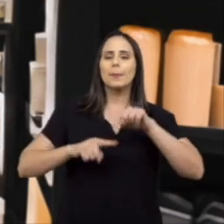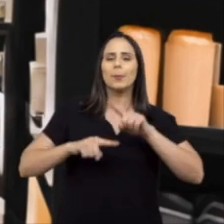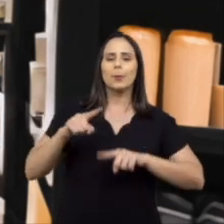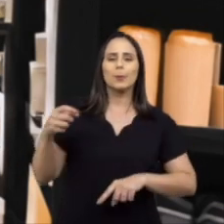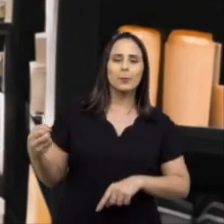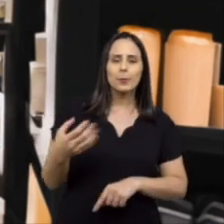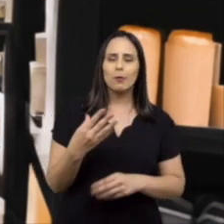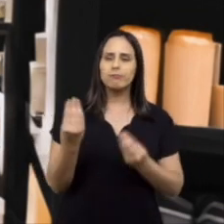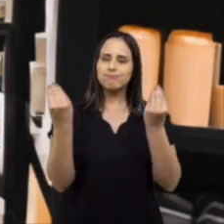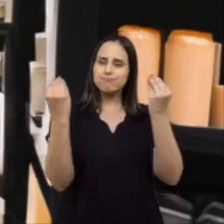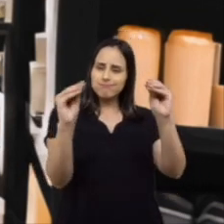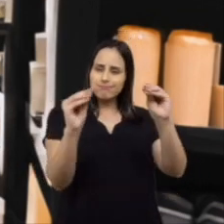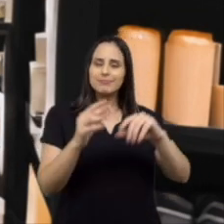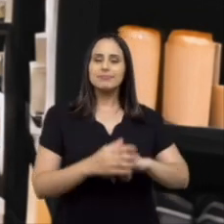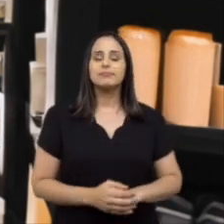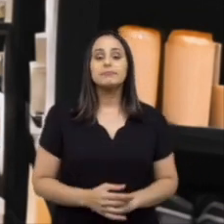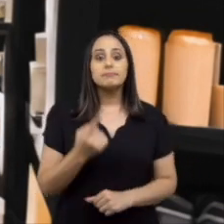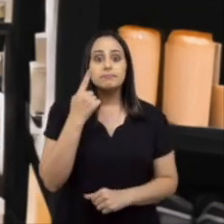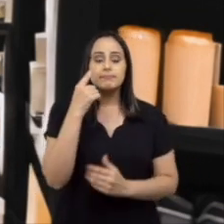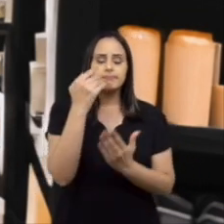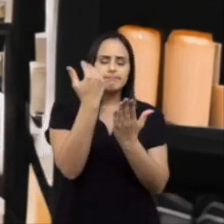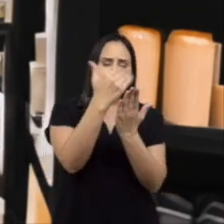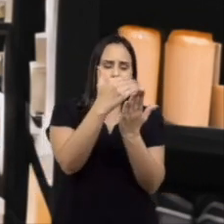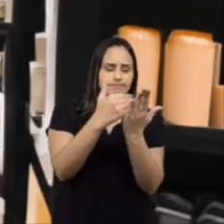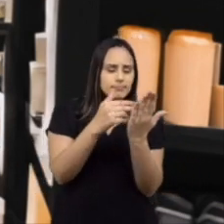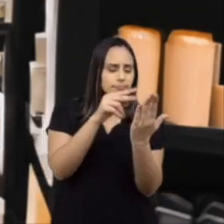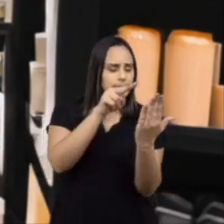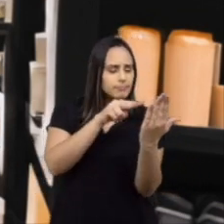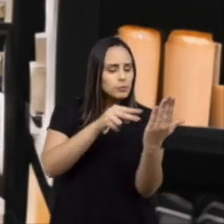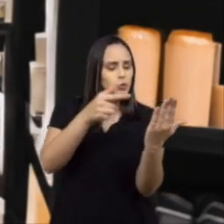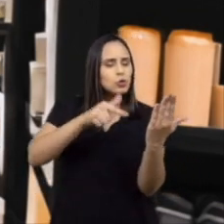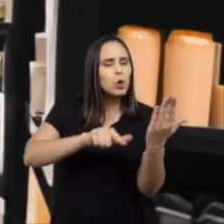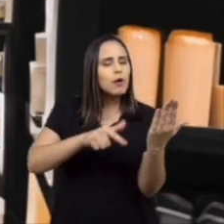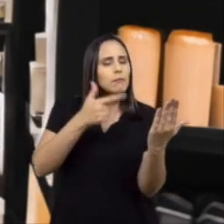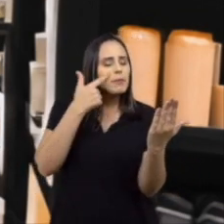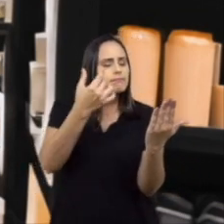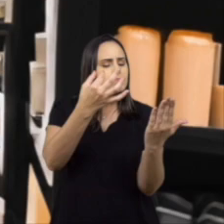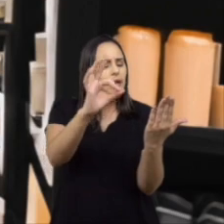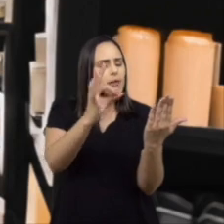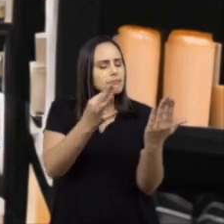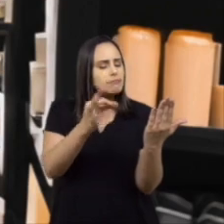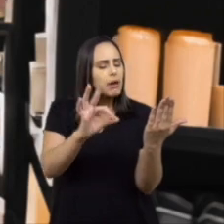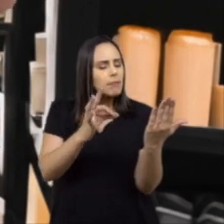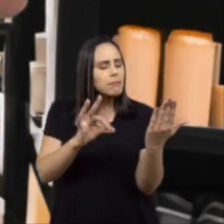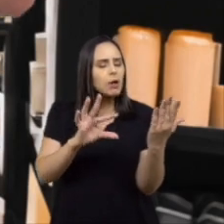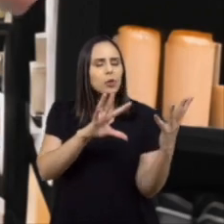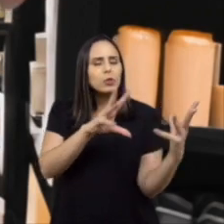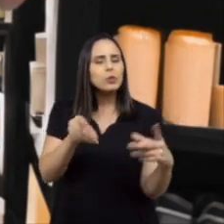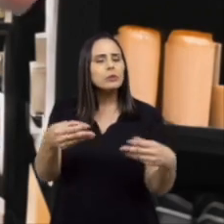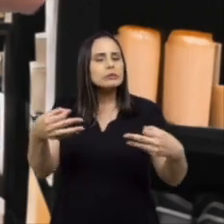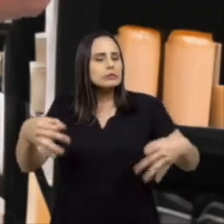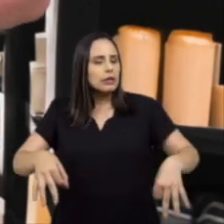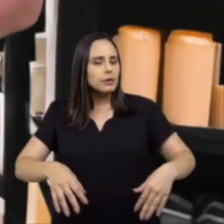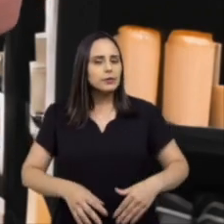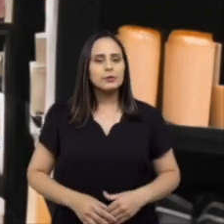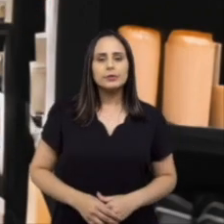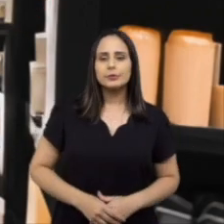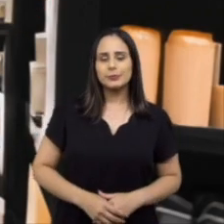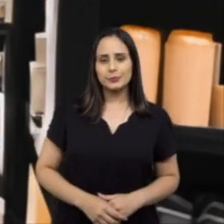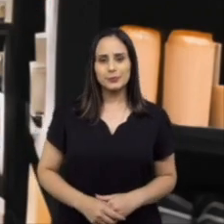novo produto e dar mais uma olhada no planograma para nos certificarmos de que tudo está de acordo.